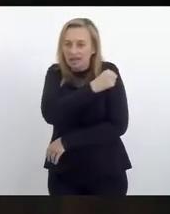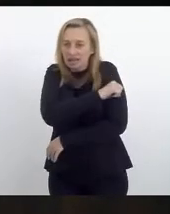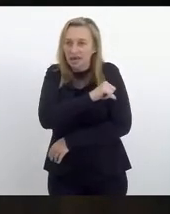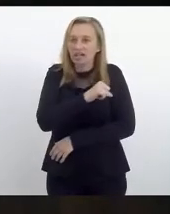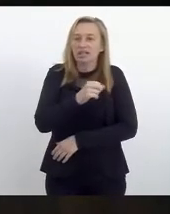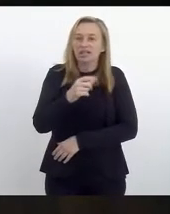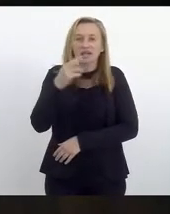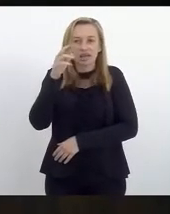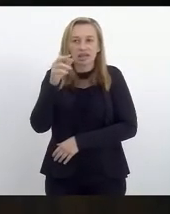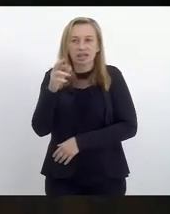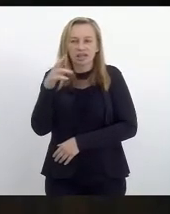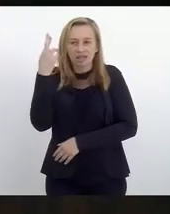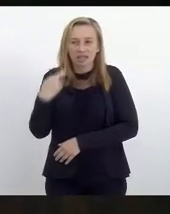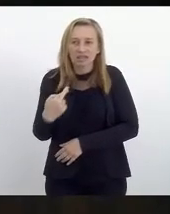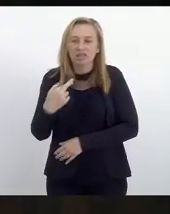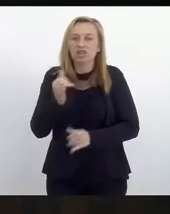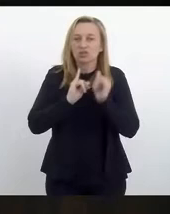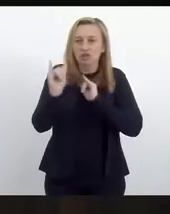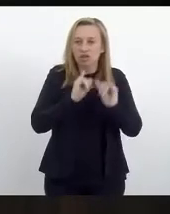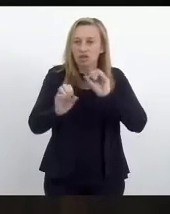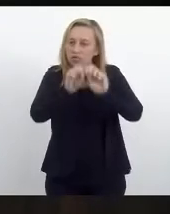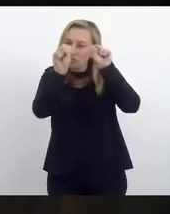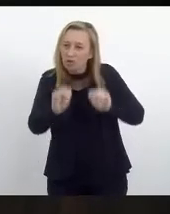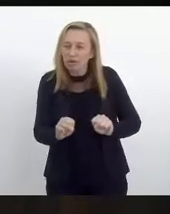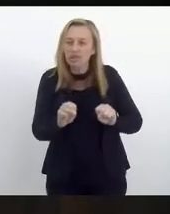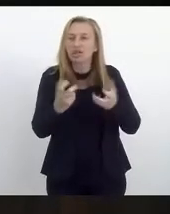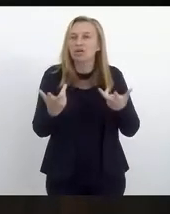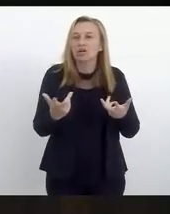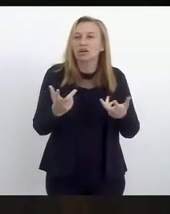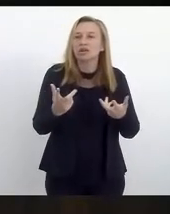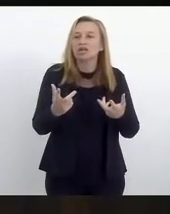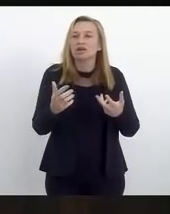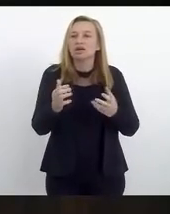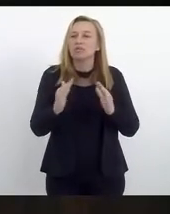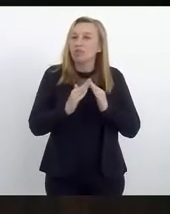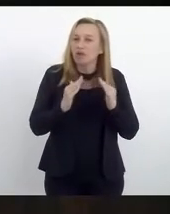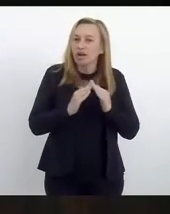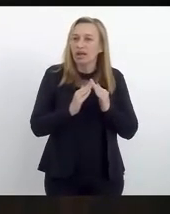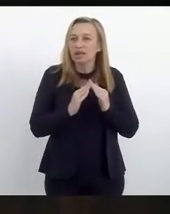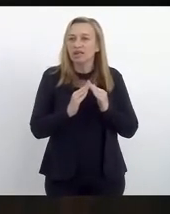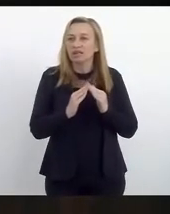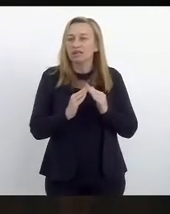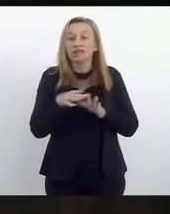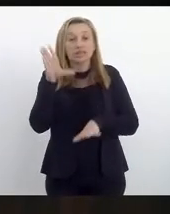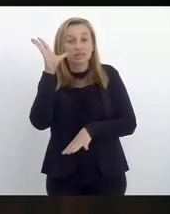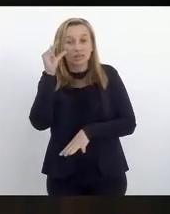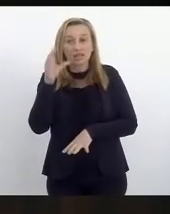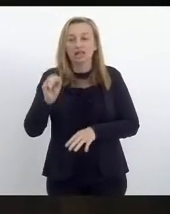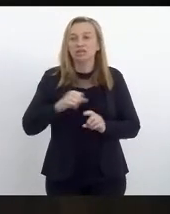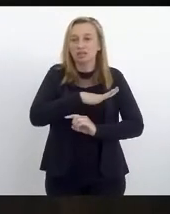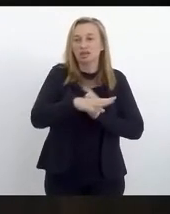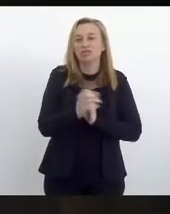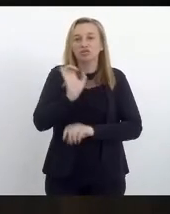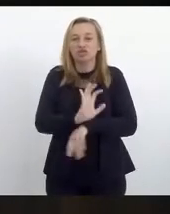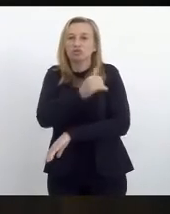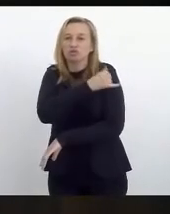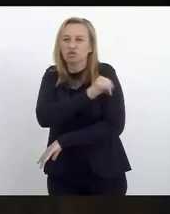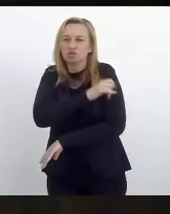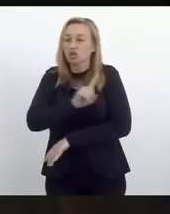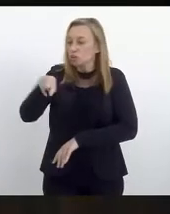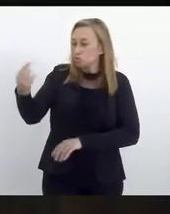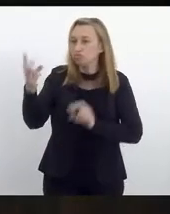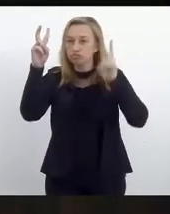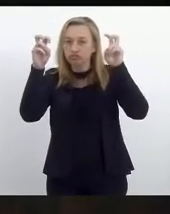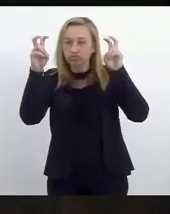que institui o sistema de informação sobre habitação de interesse social no Estado do Rio de Janeiro e da